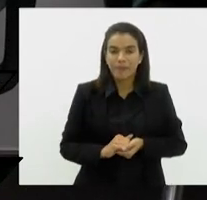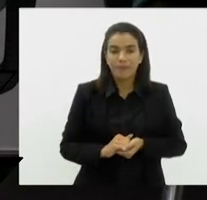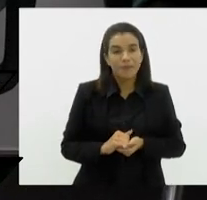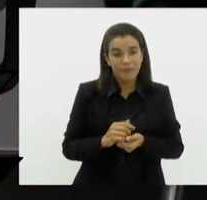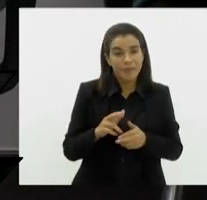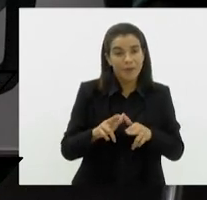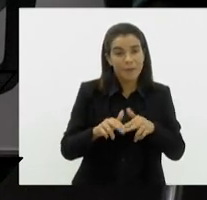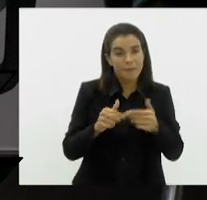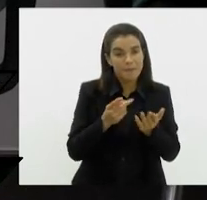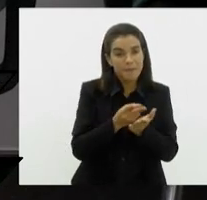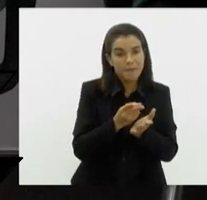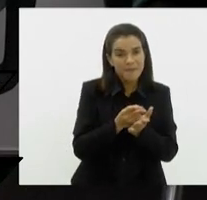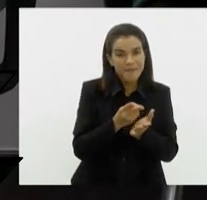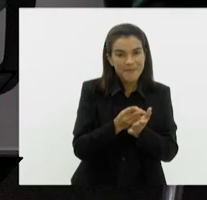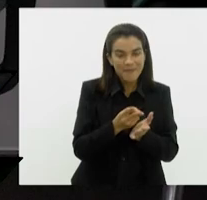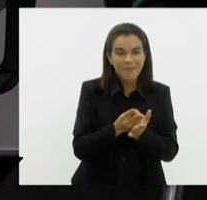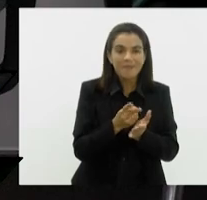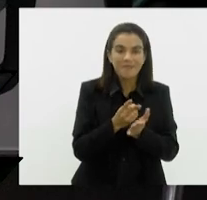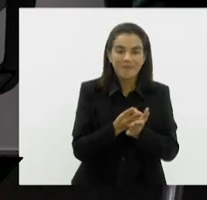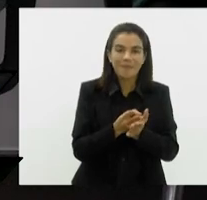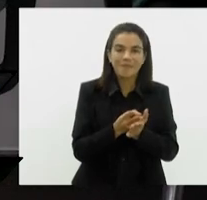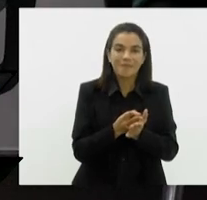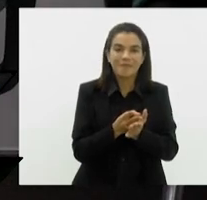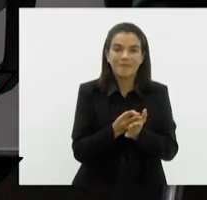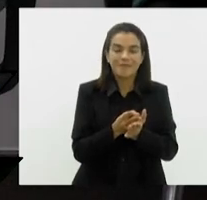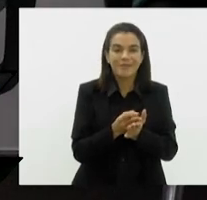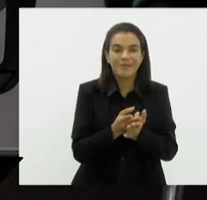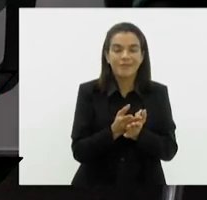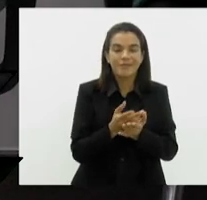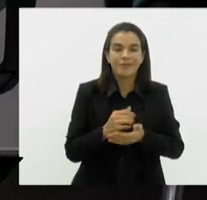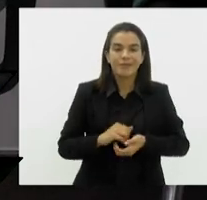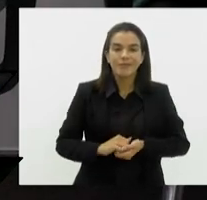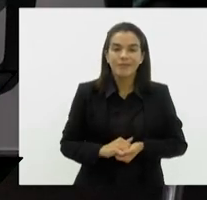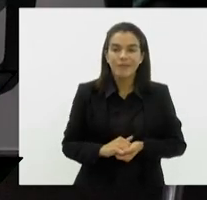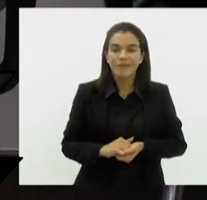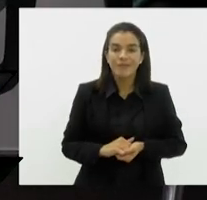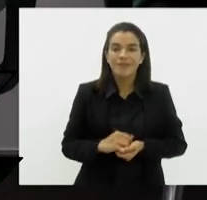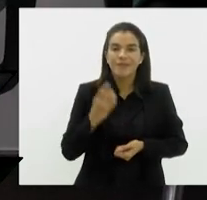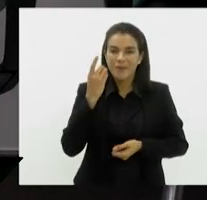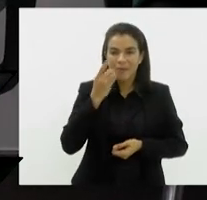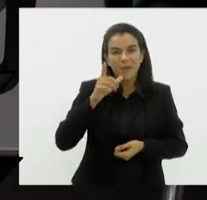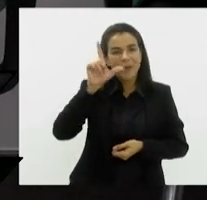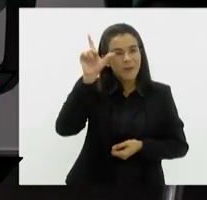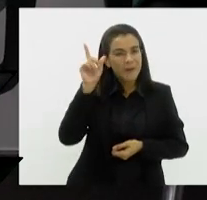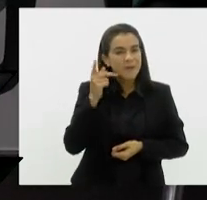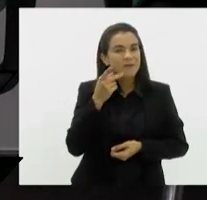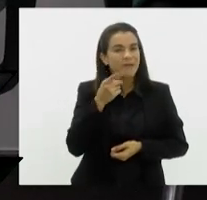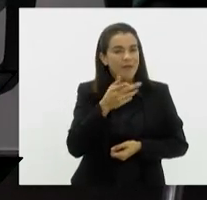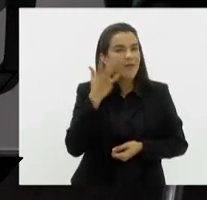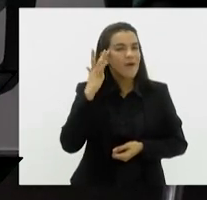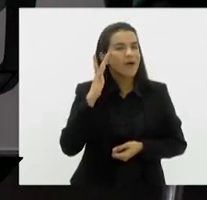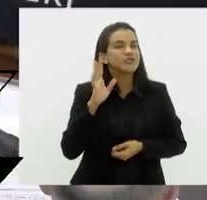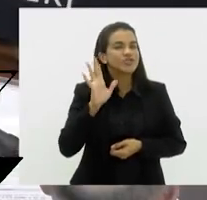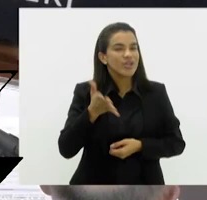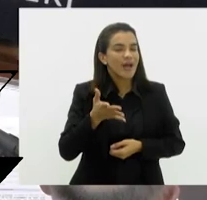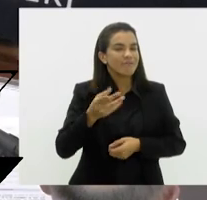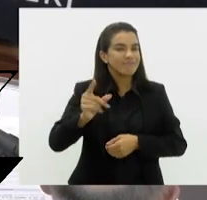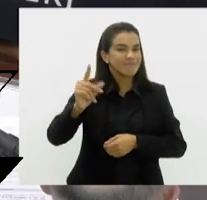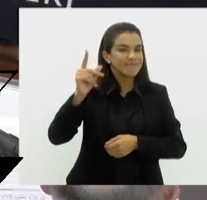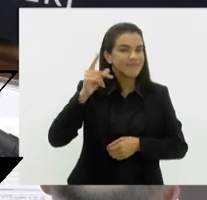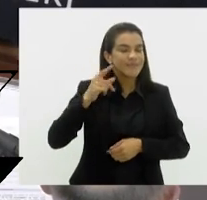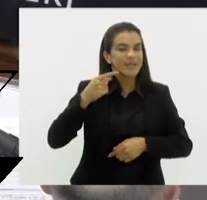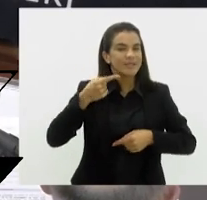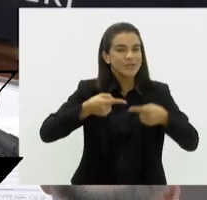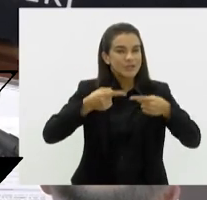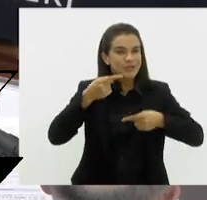exatamente por essas implicações. O deputado Luiz Paulo, eu me lembro que, numa dessas discussões, a solução